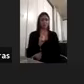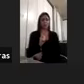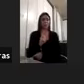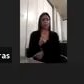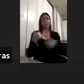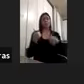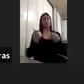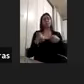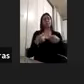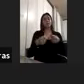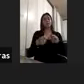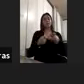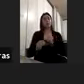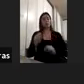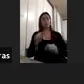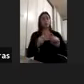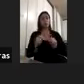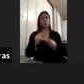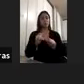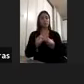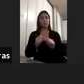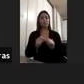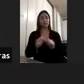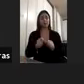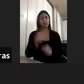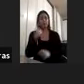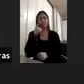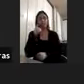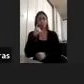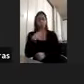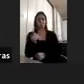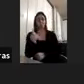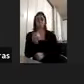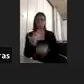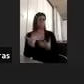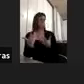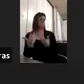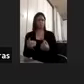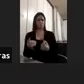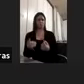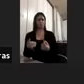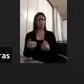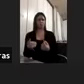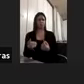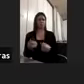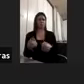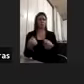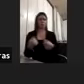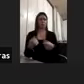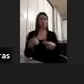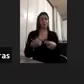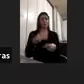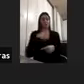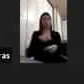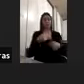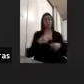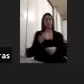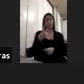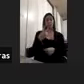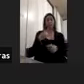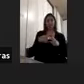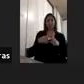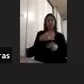dele e não. Eles, pelo menos 2 vezes na semana, ele saía para o ambulatório, eles só